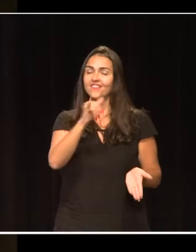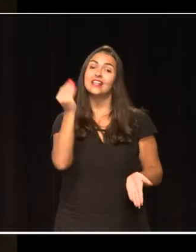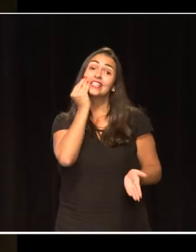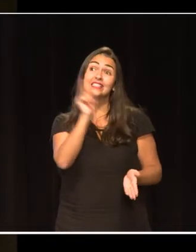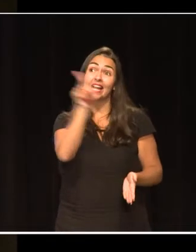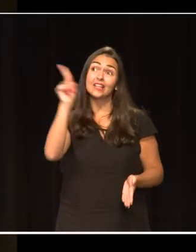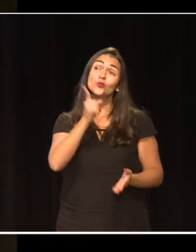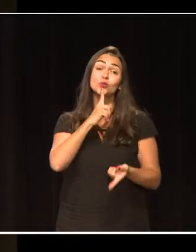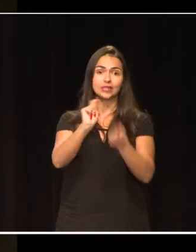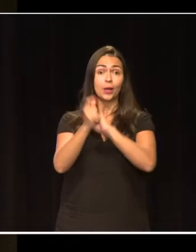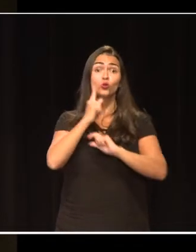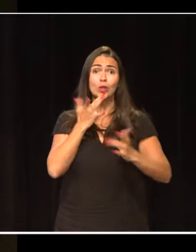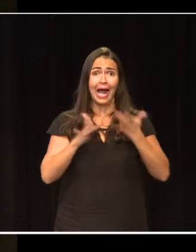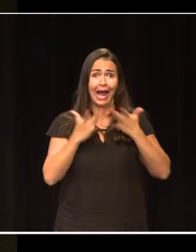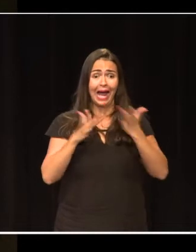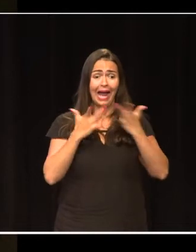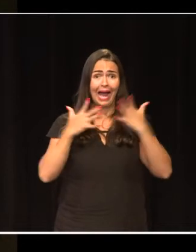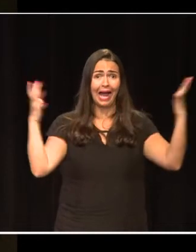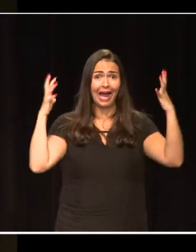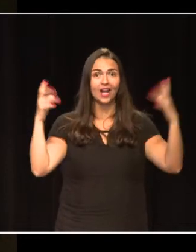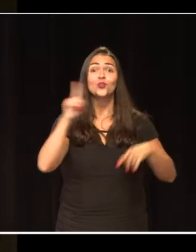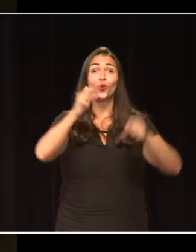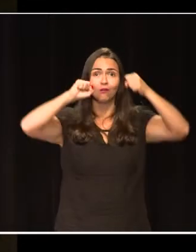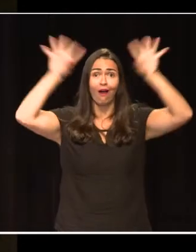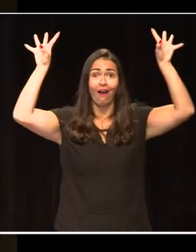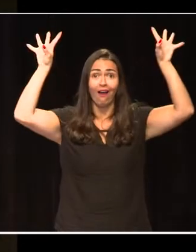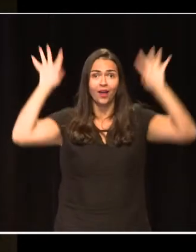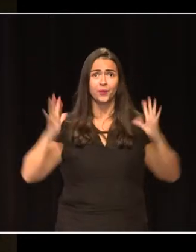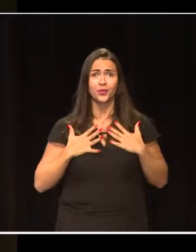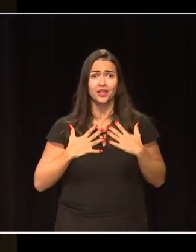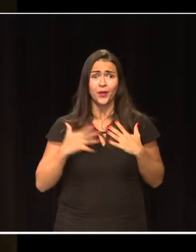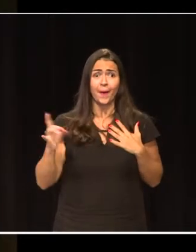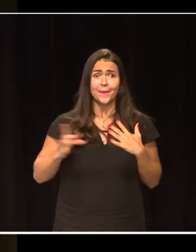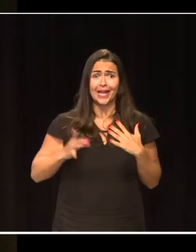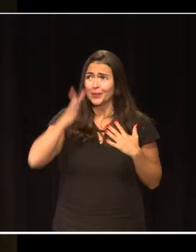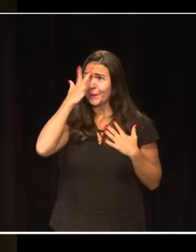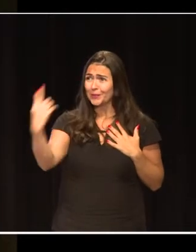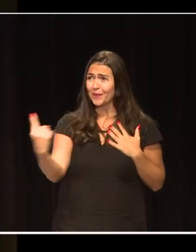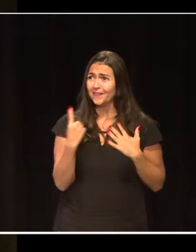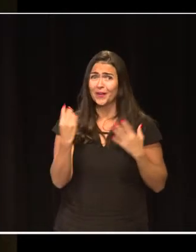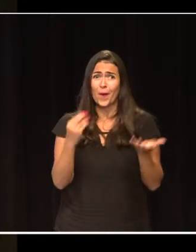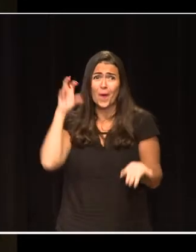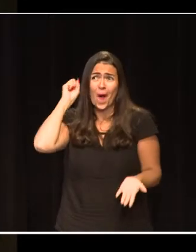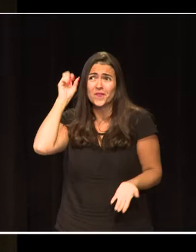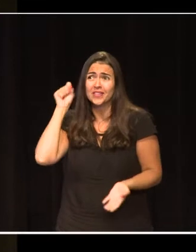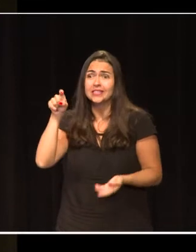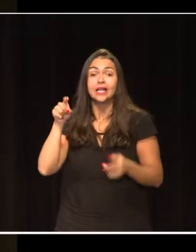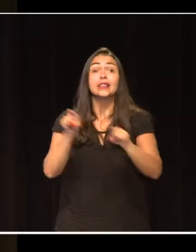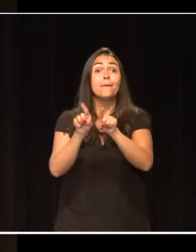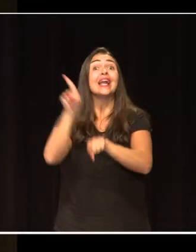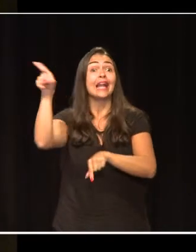adaptar lá. Eles estão em pânico, porque eles estão com medo de receberem alunos surdos, eles não sabem como lidar, mas aí a gente